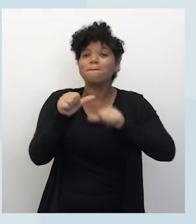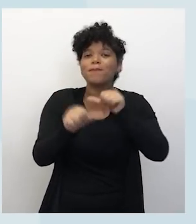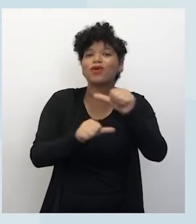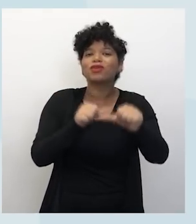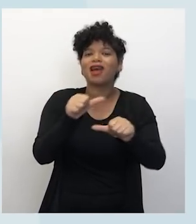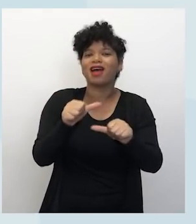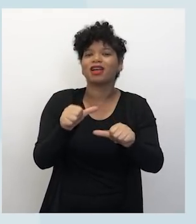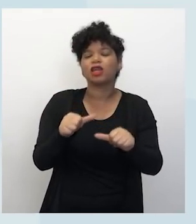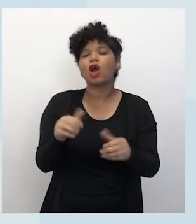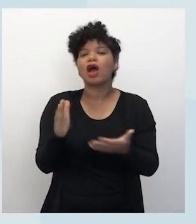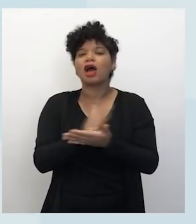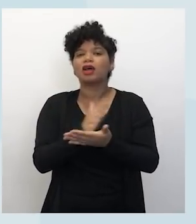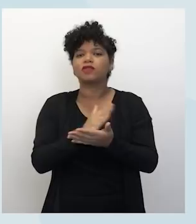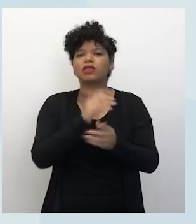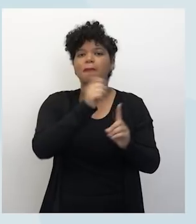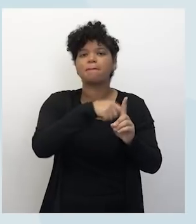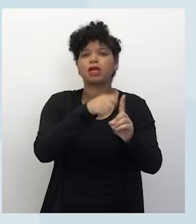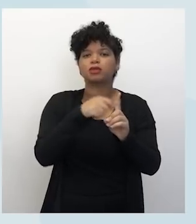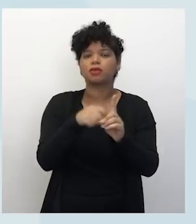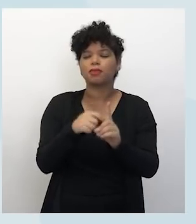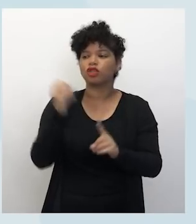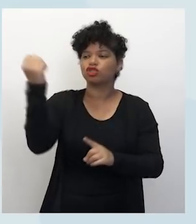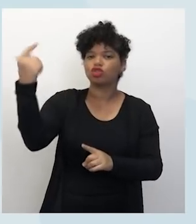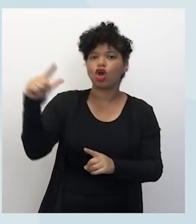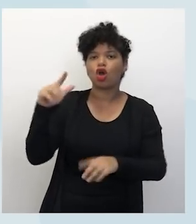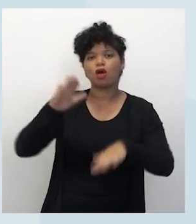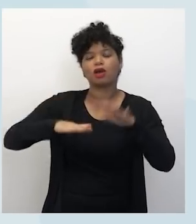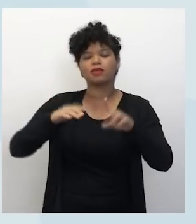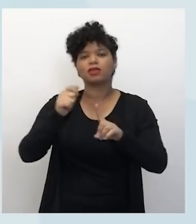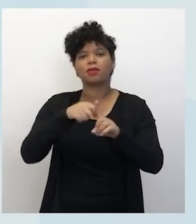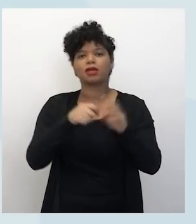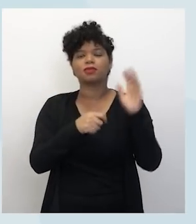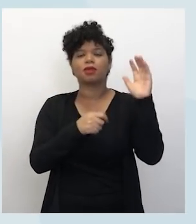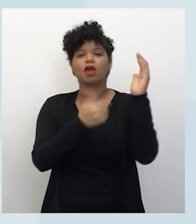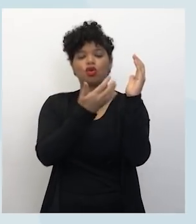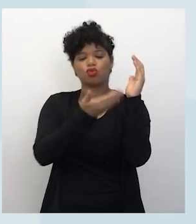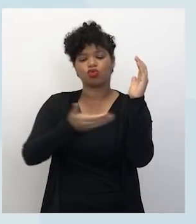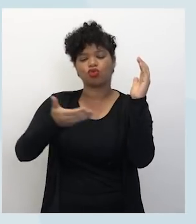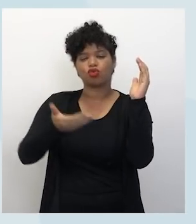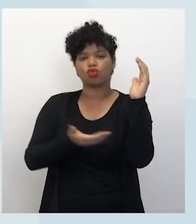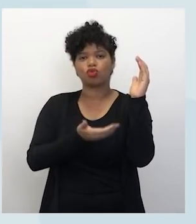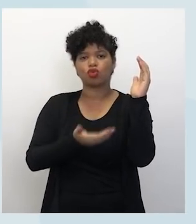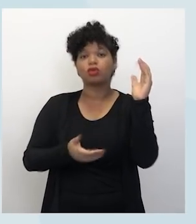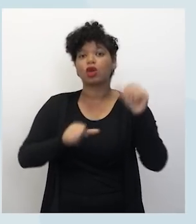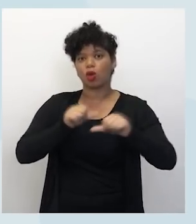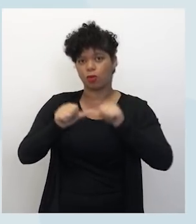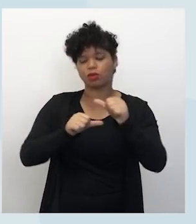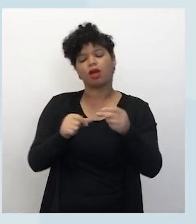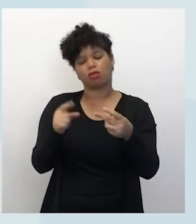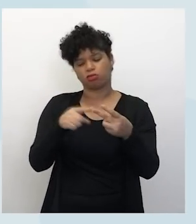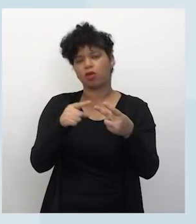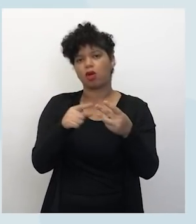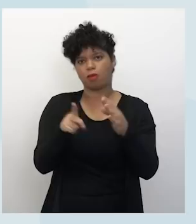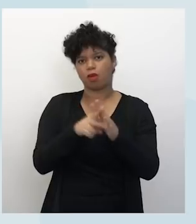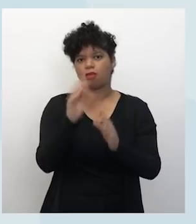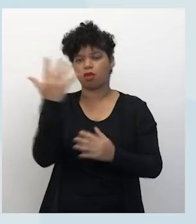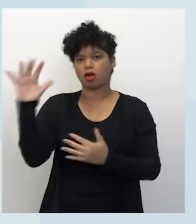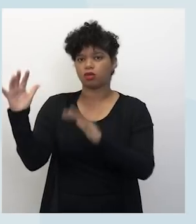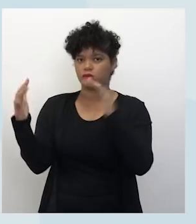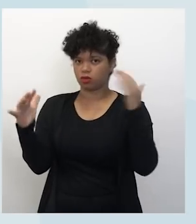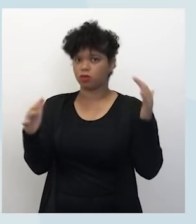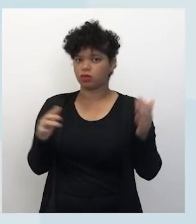da noite. E o tempo histórico? Das mudanças nas sociedades humanas, aí das grandes mudanças,